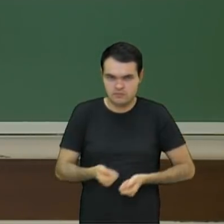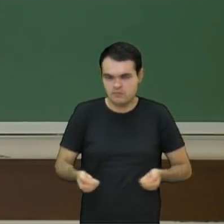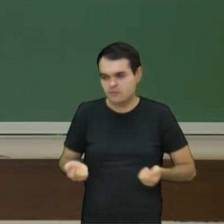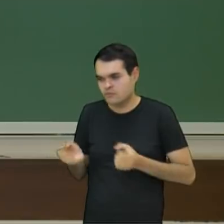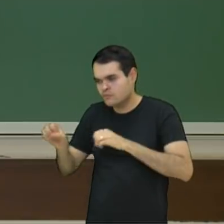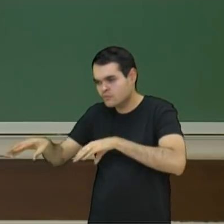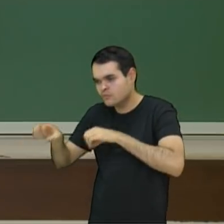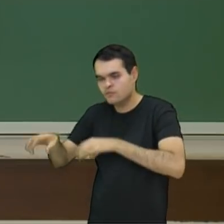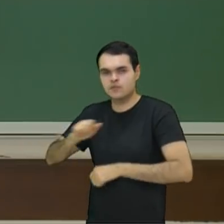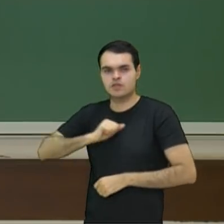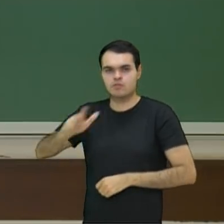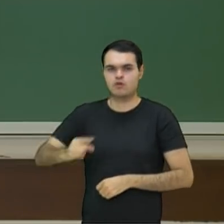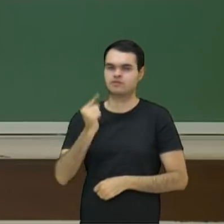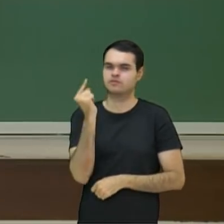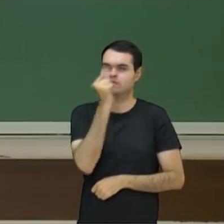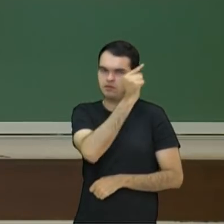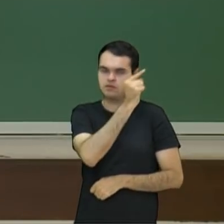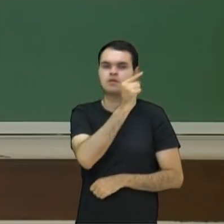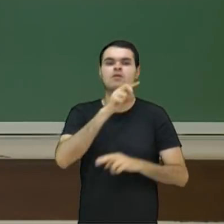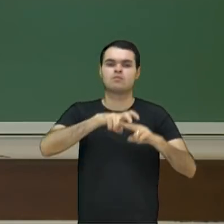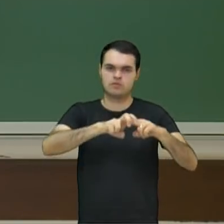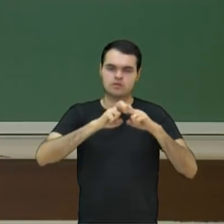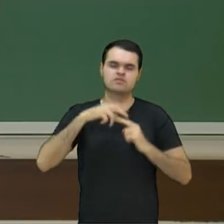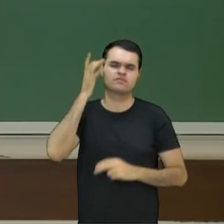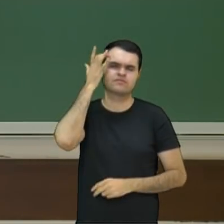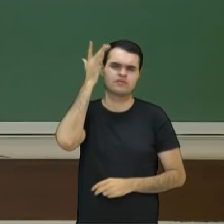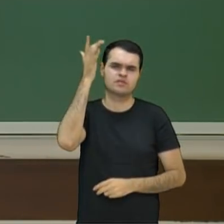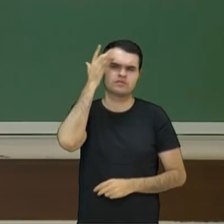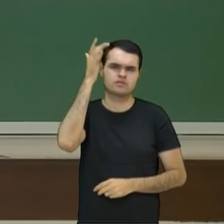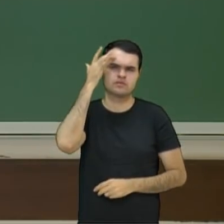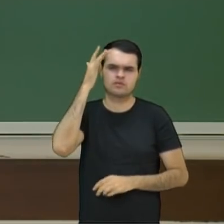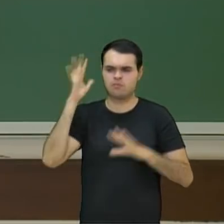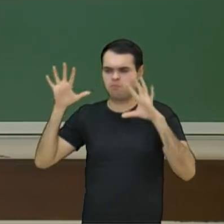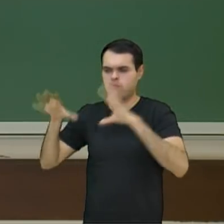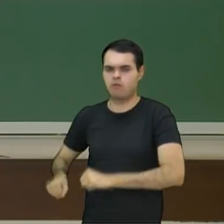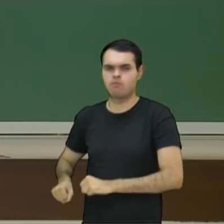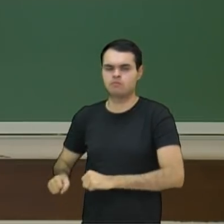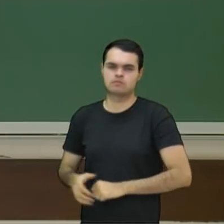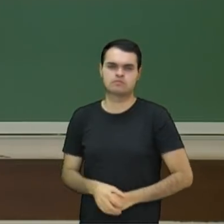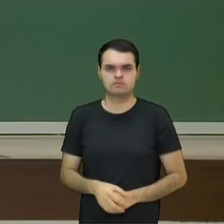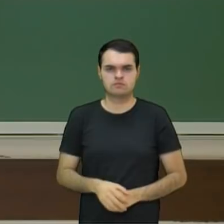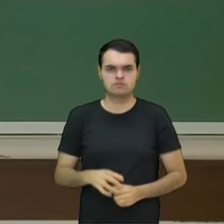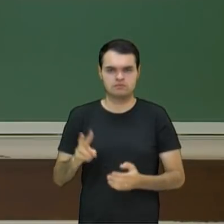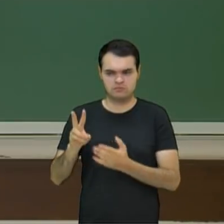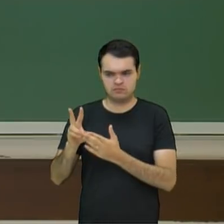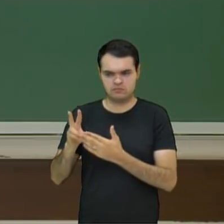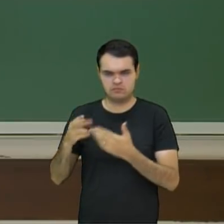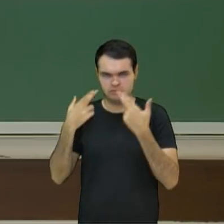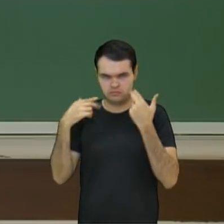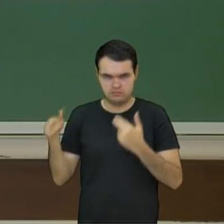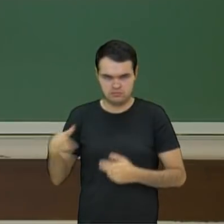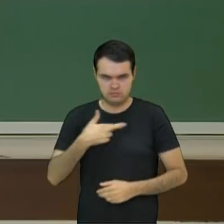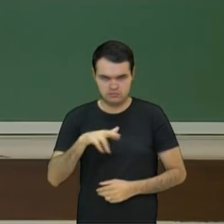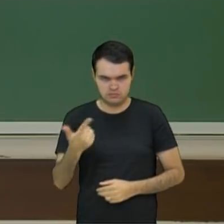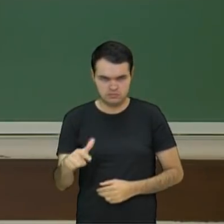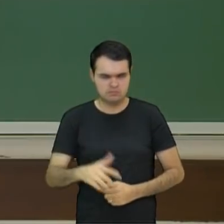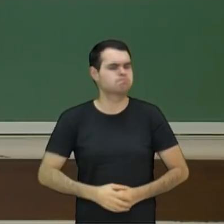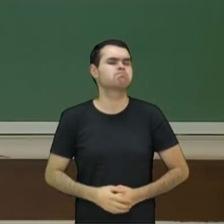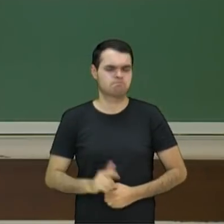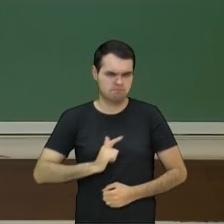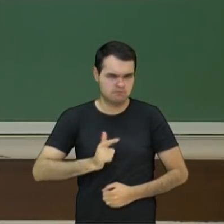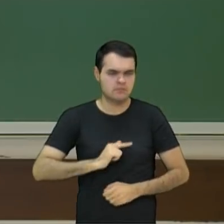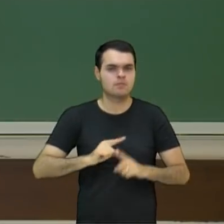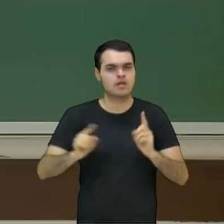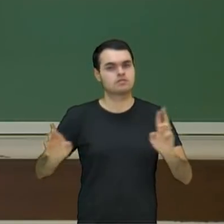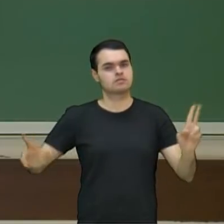dos portugueses justamente para facilitar a dominação. Quer dizer que os indígenas não tinham religião? Não, eles tinham, mas